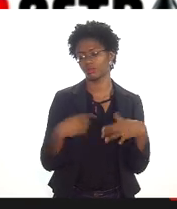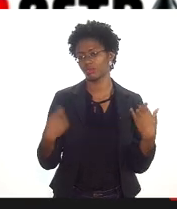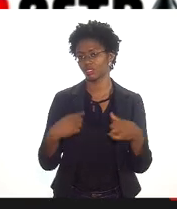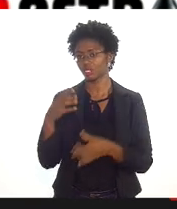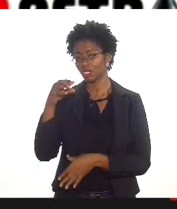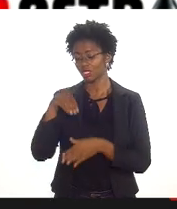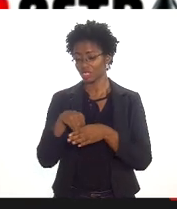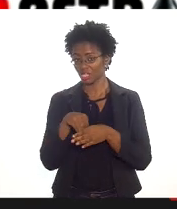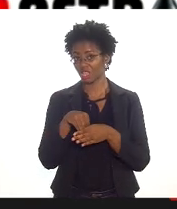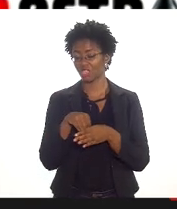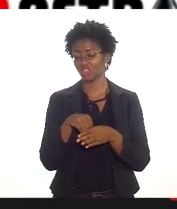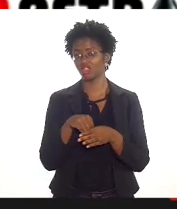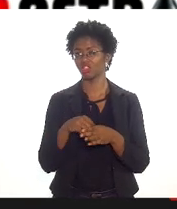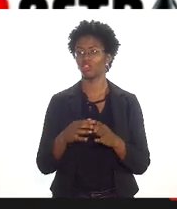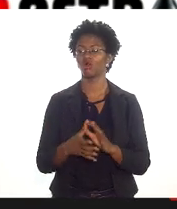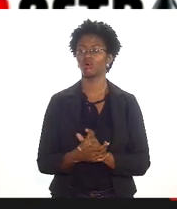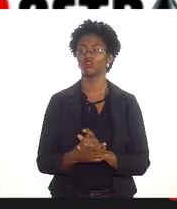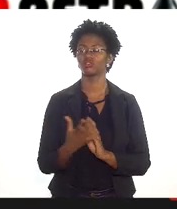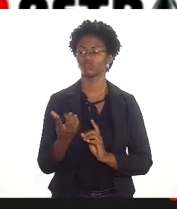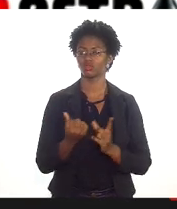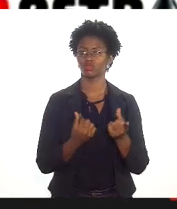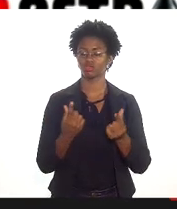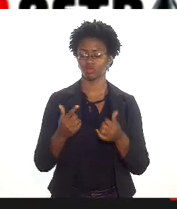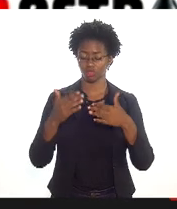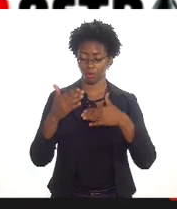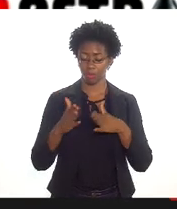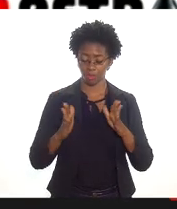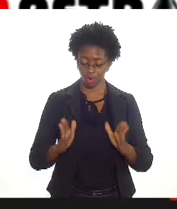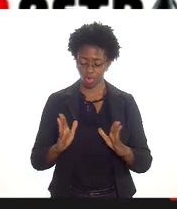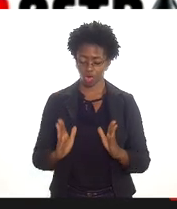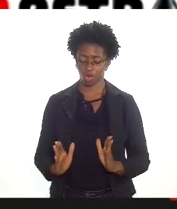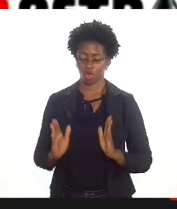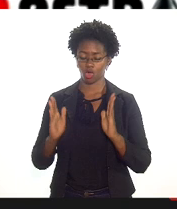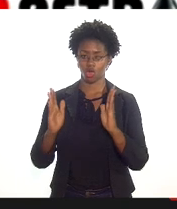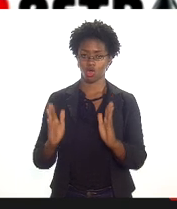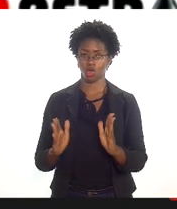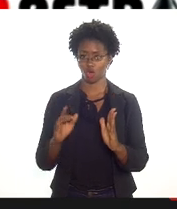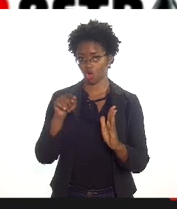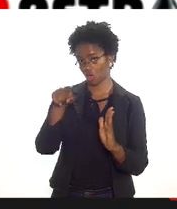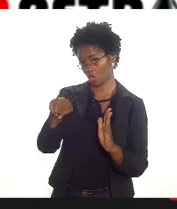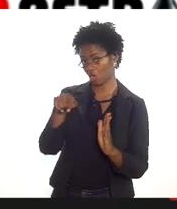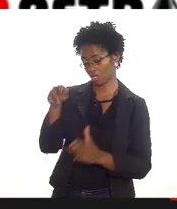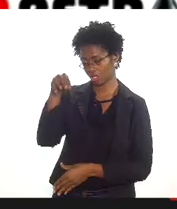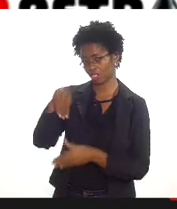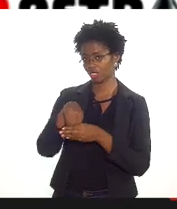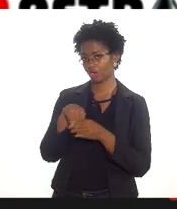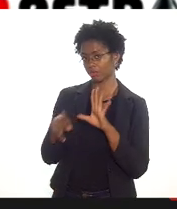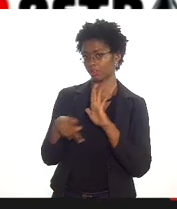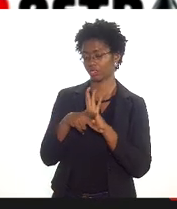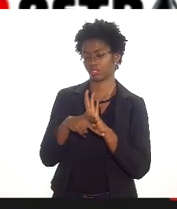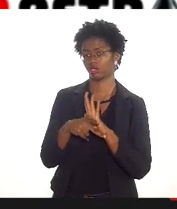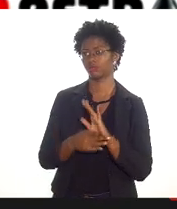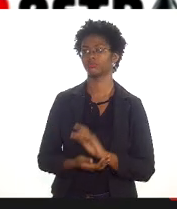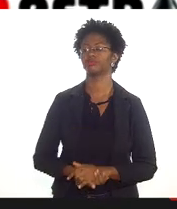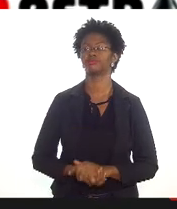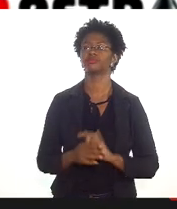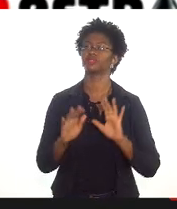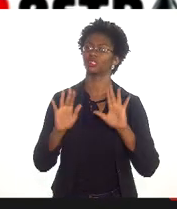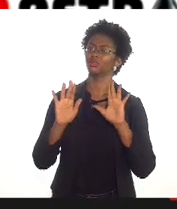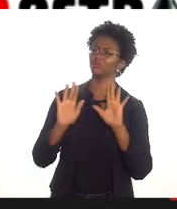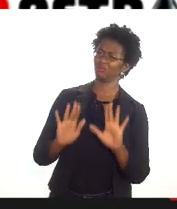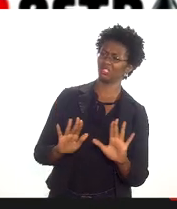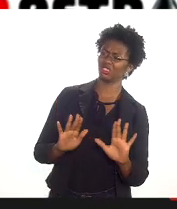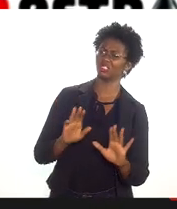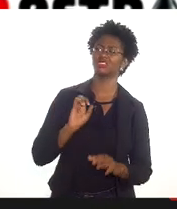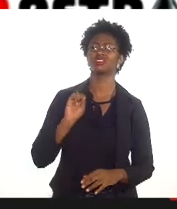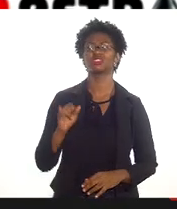cluster do bloco, né, a qual ela está inserida. Né? Porém, se ela